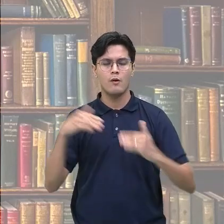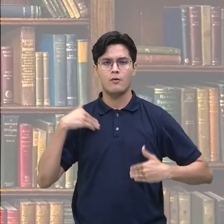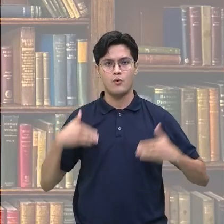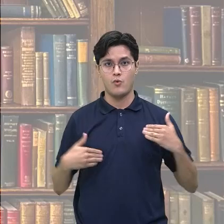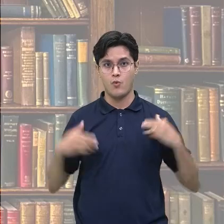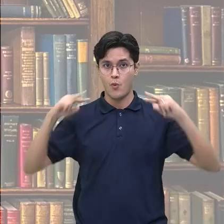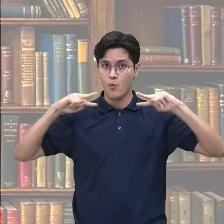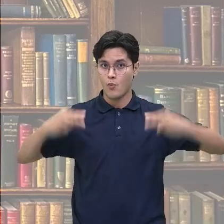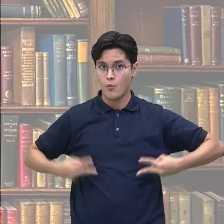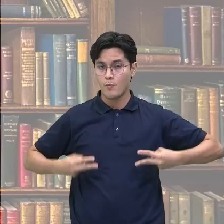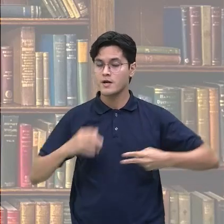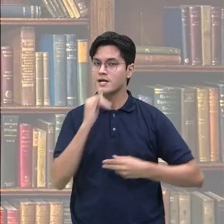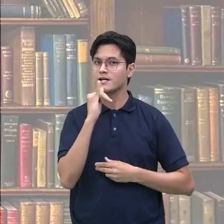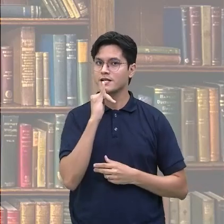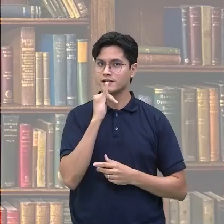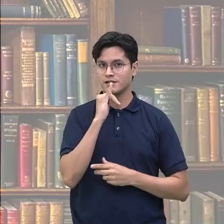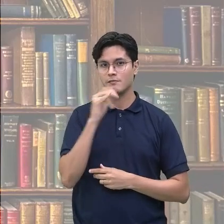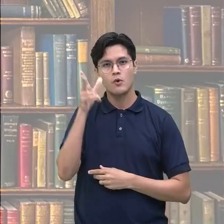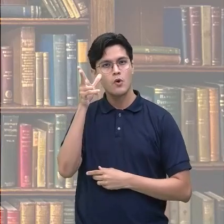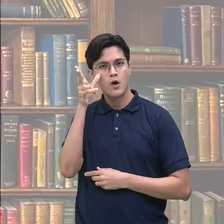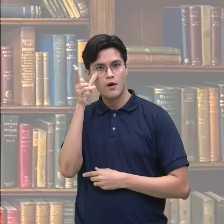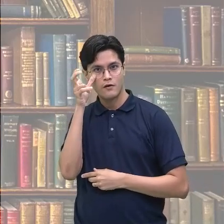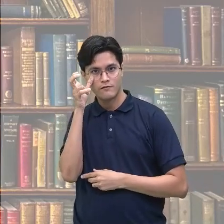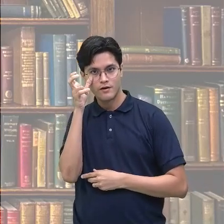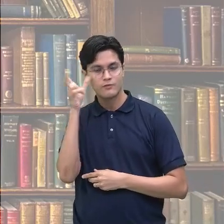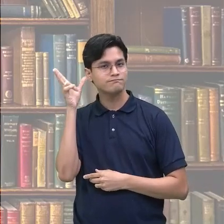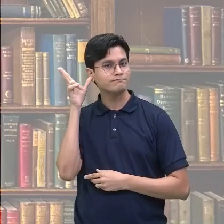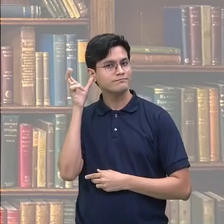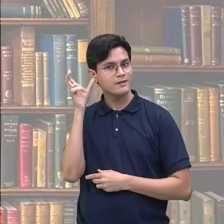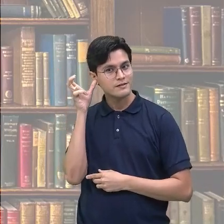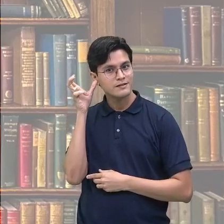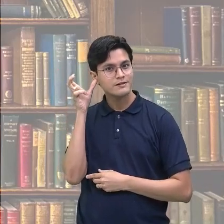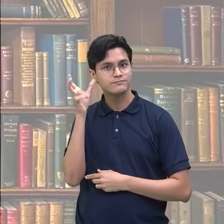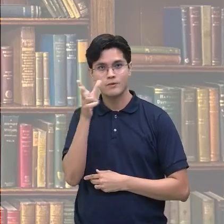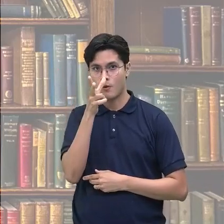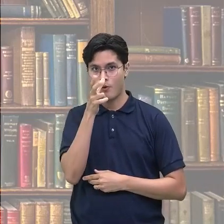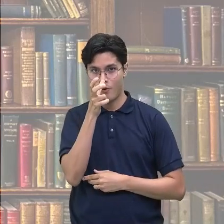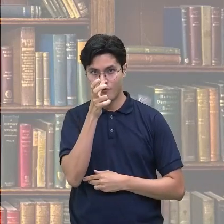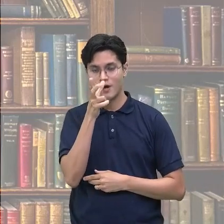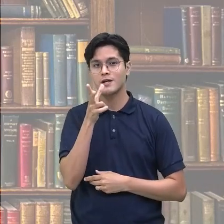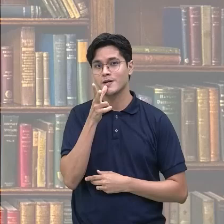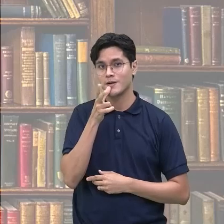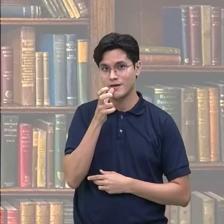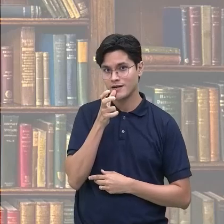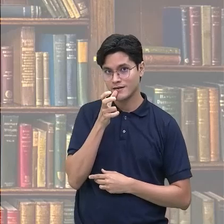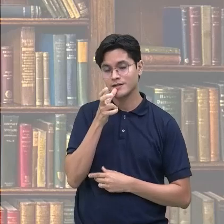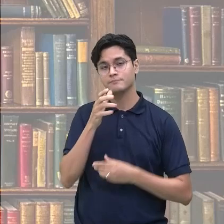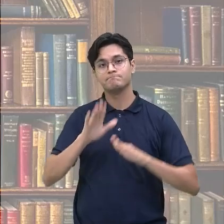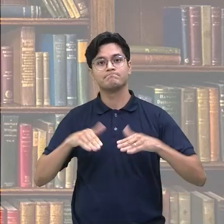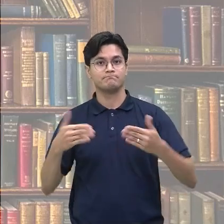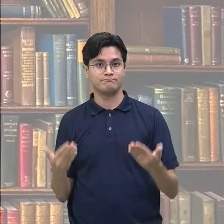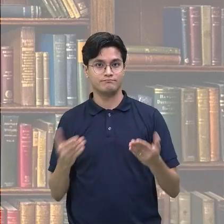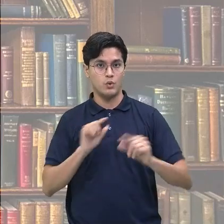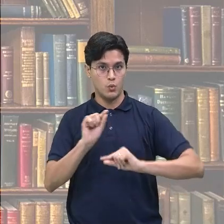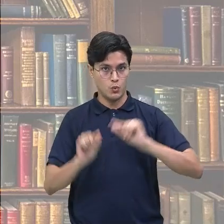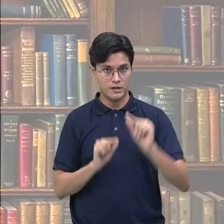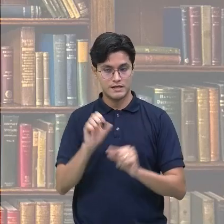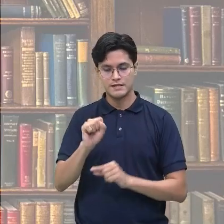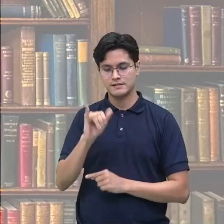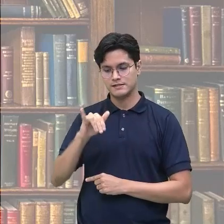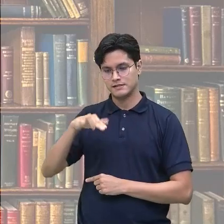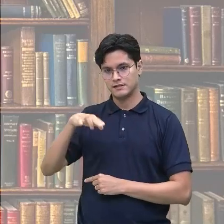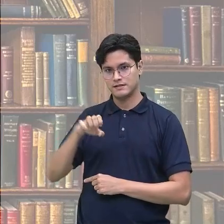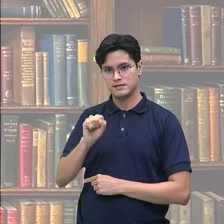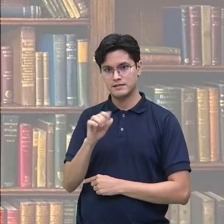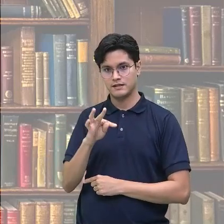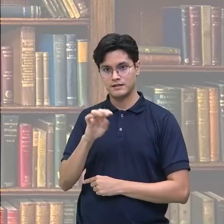como por exemplo a visão, audição, olfato, paladar. Então a sinestesia